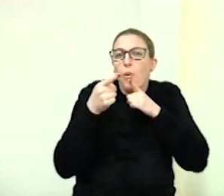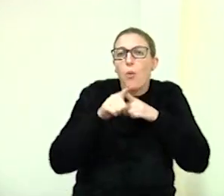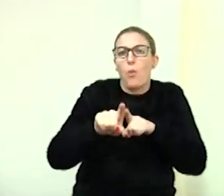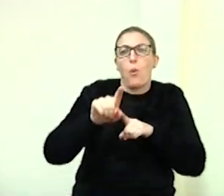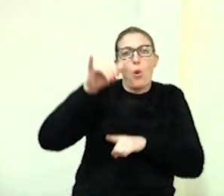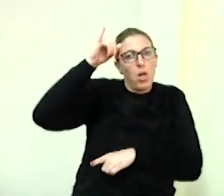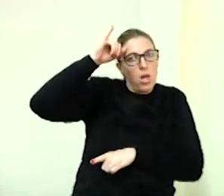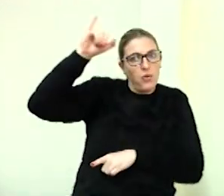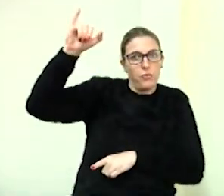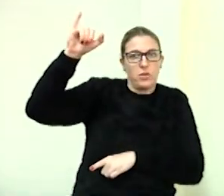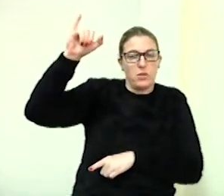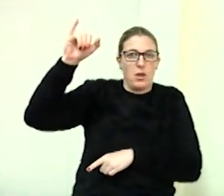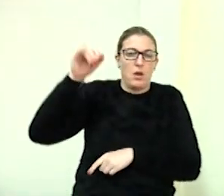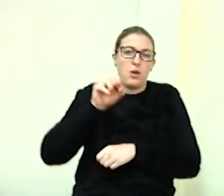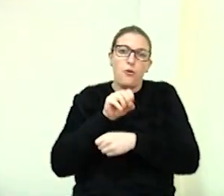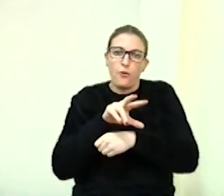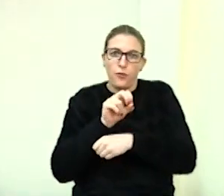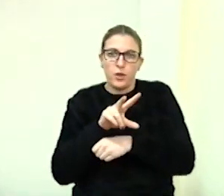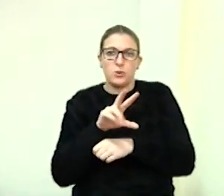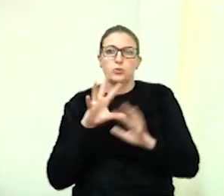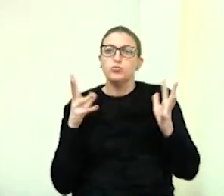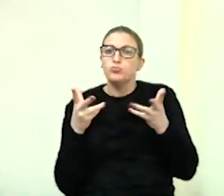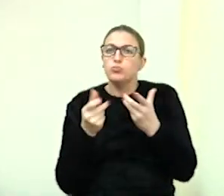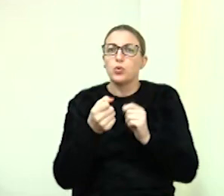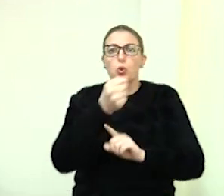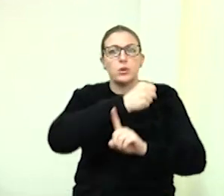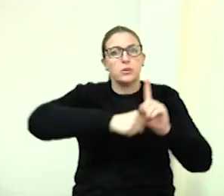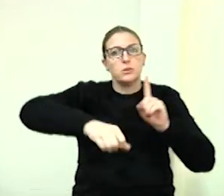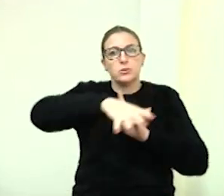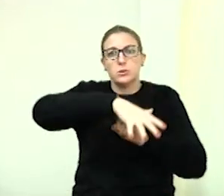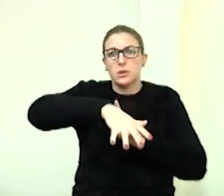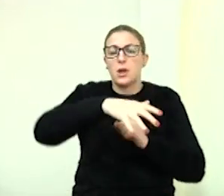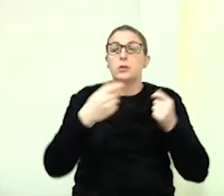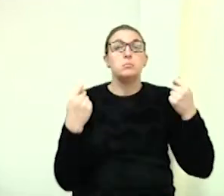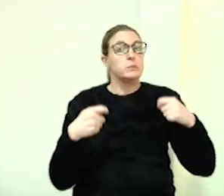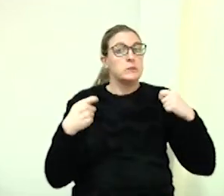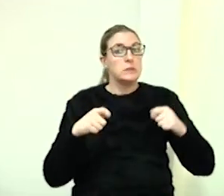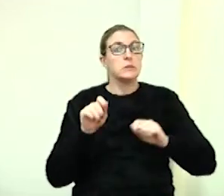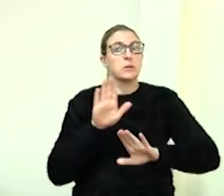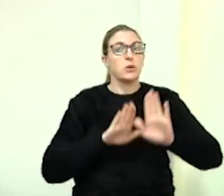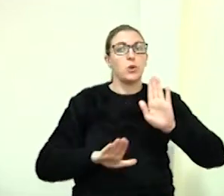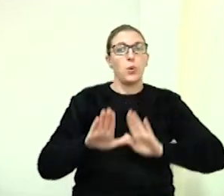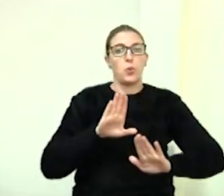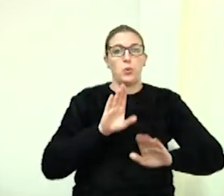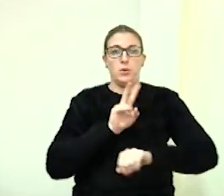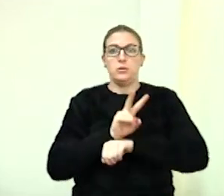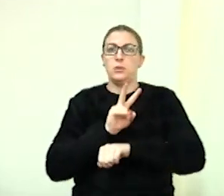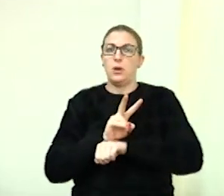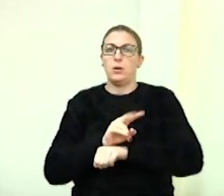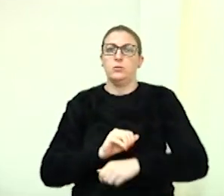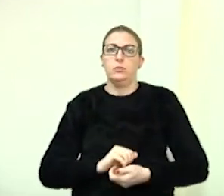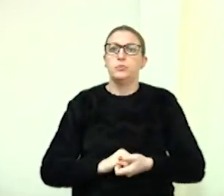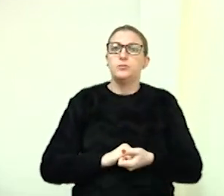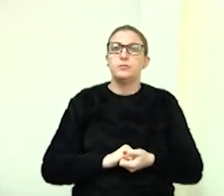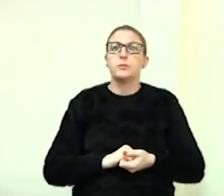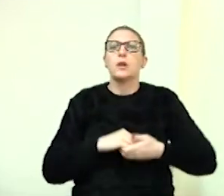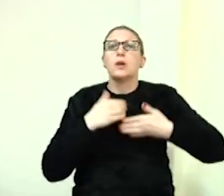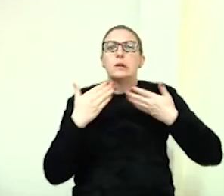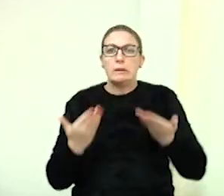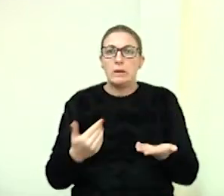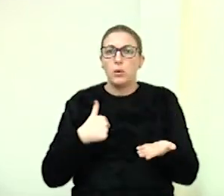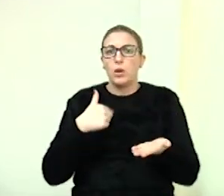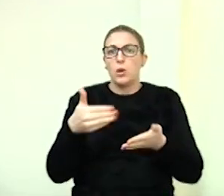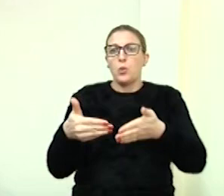tomar precauções semelhantes a que tomamos nesta casa. Então, eu